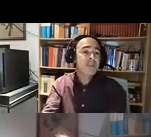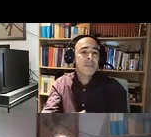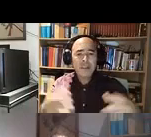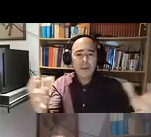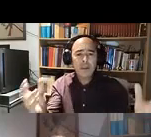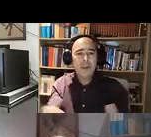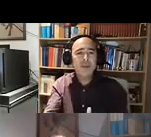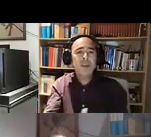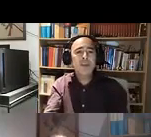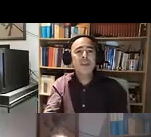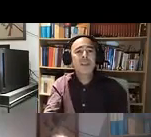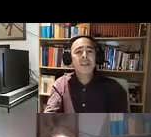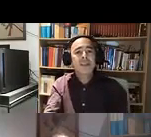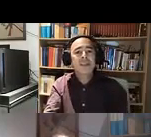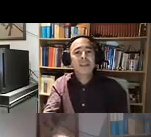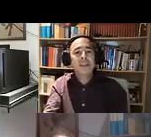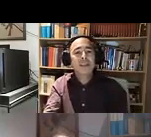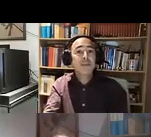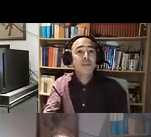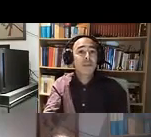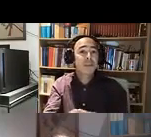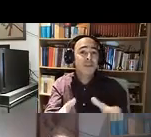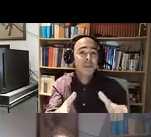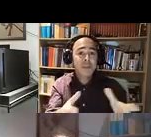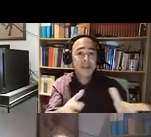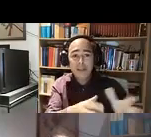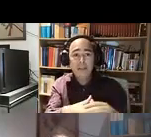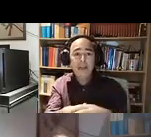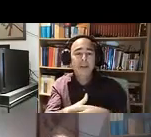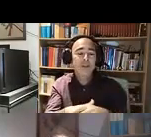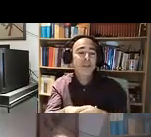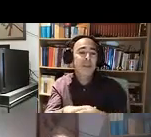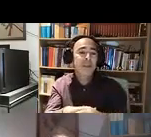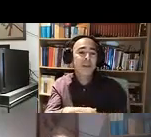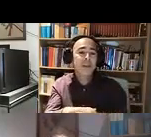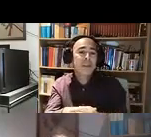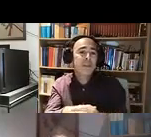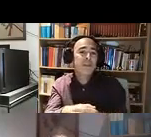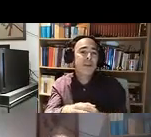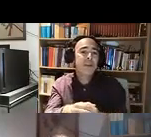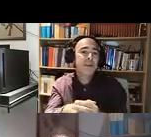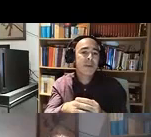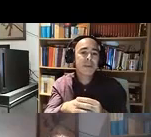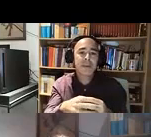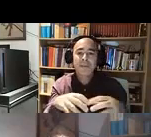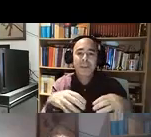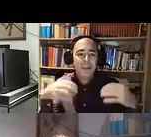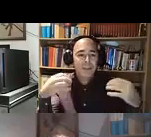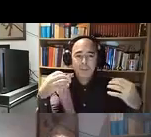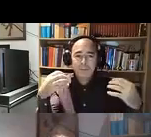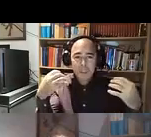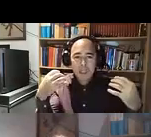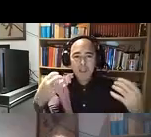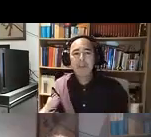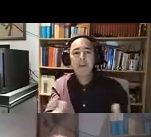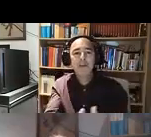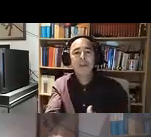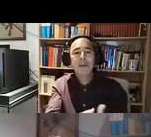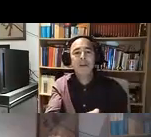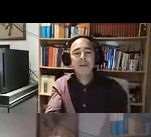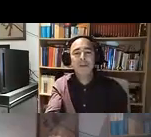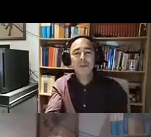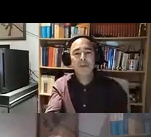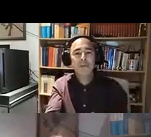ferramenta entro muito aqui nós temos é acabamos de falar nela ainda cada antes começar a reunião até uma semente para facilitar